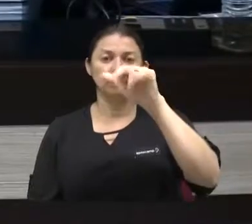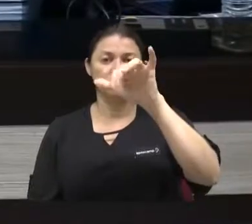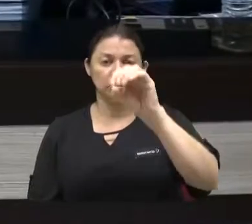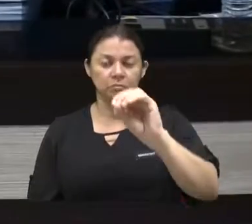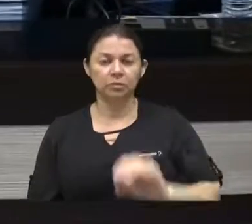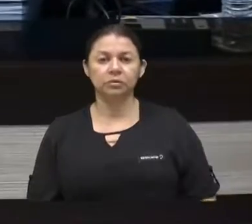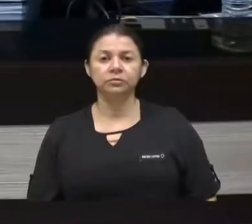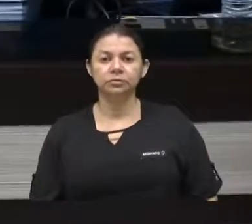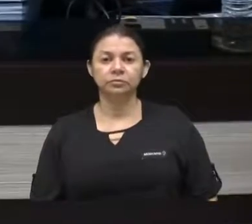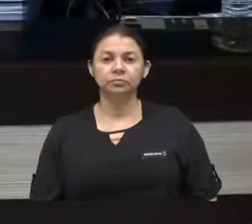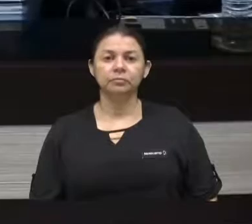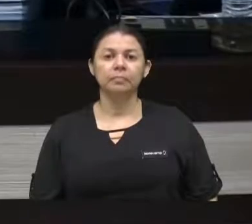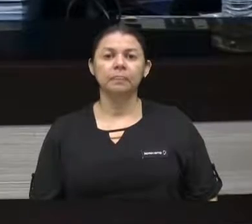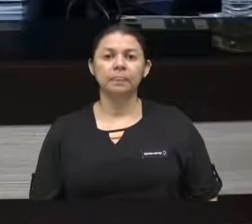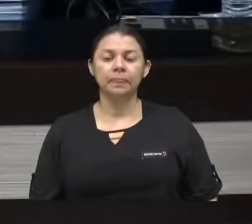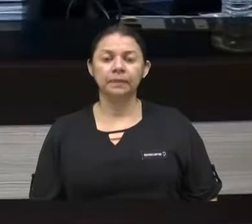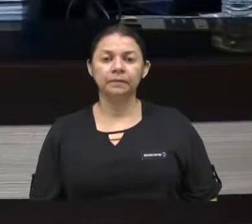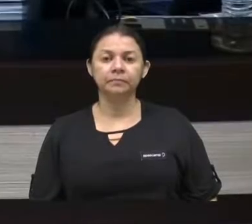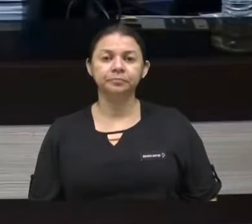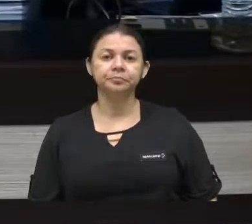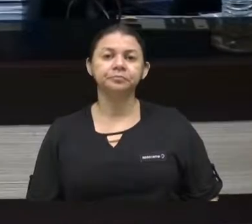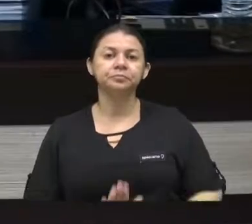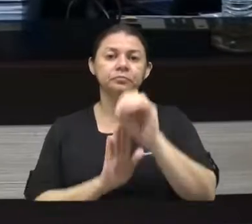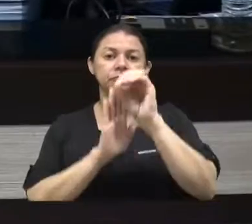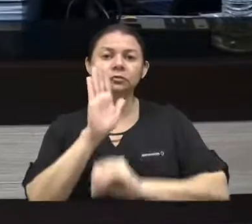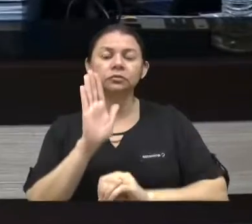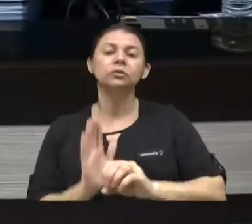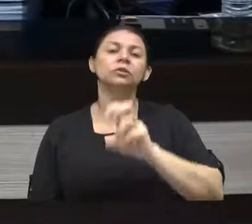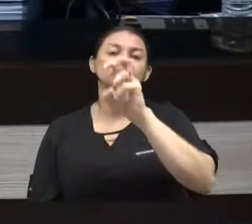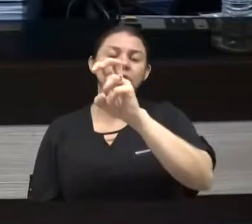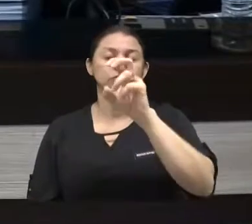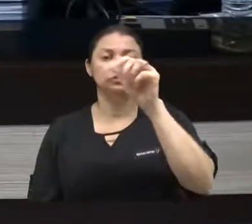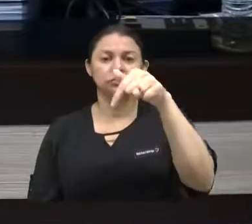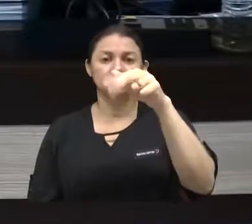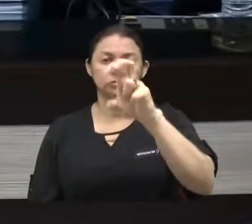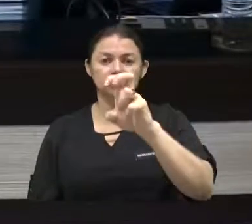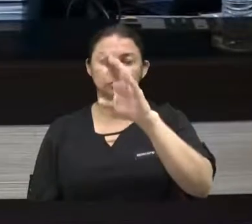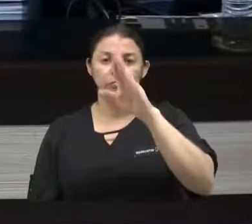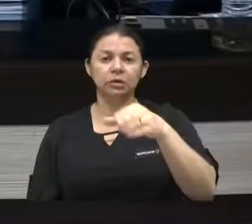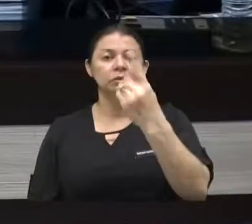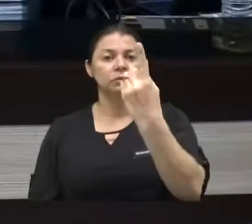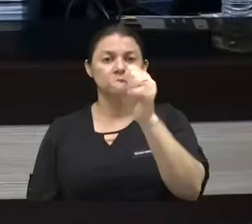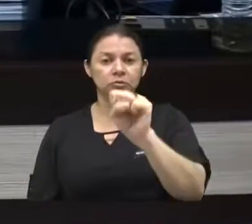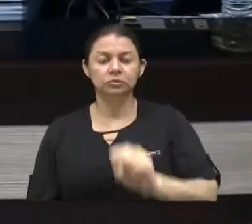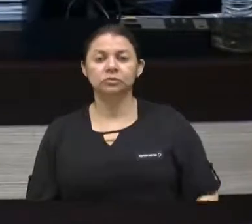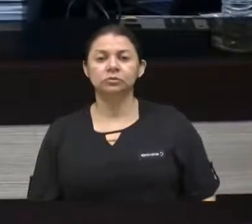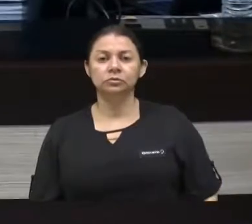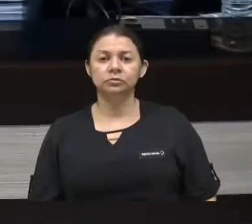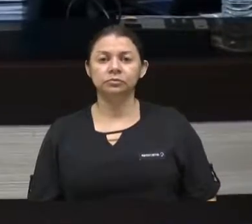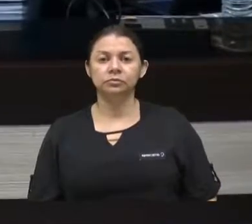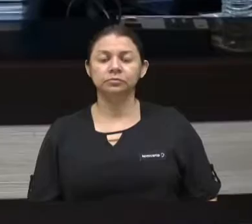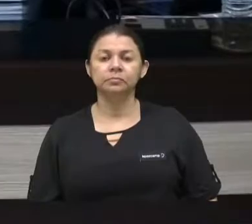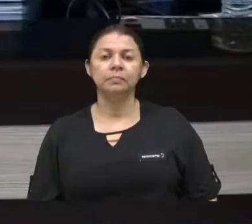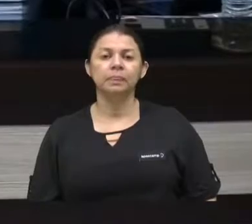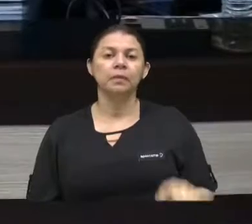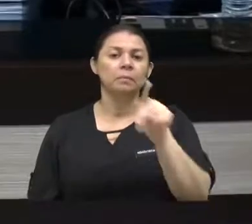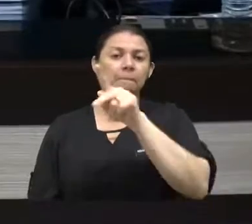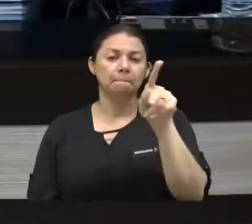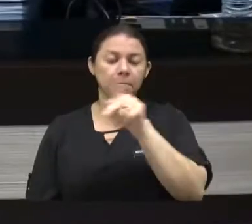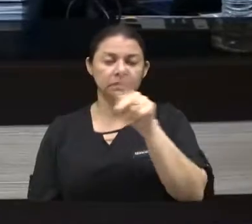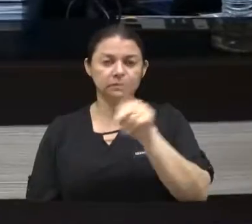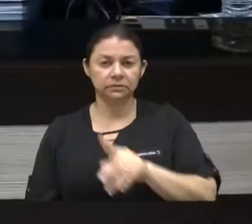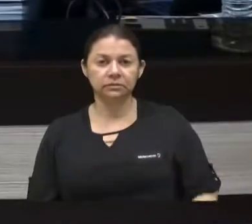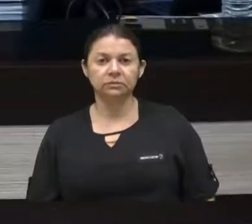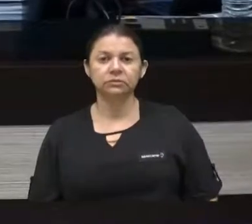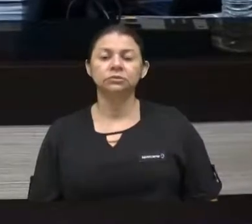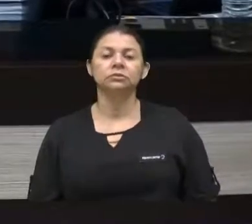Encaminhe-se às comissões competentes. Ofício 575/2018, excelentíssimo senhor José Roberto Bernardo, presidente da Câmara Municipal de Limeira,